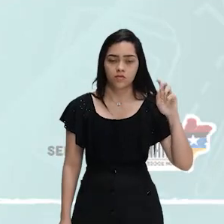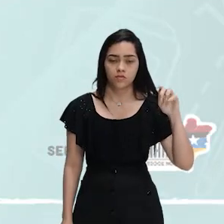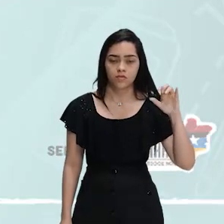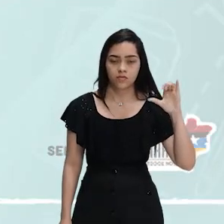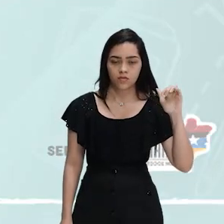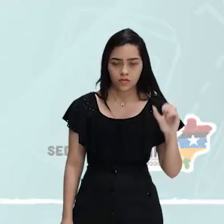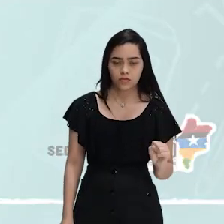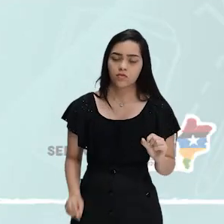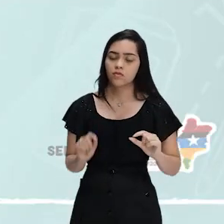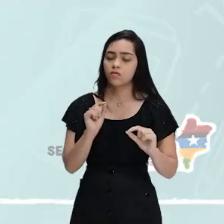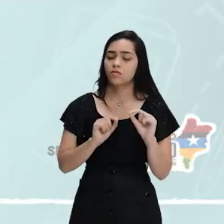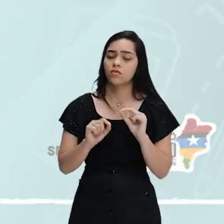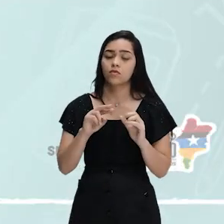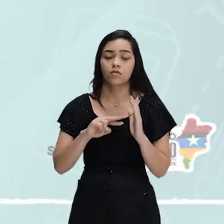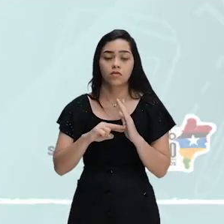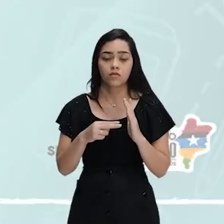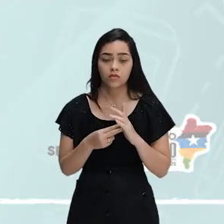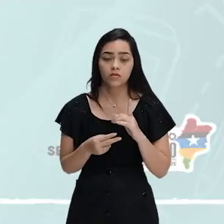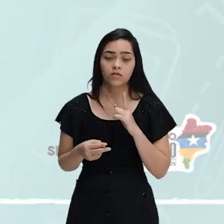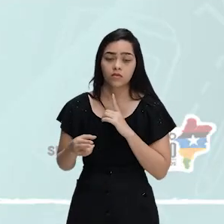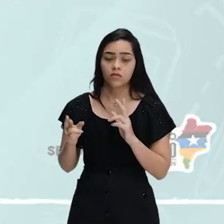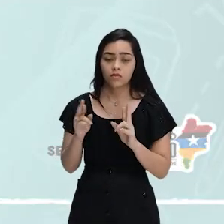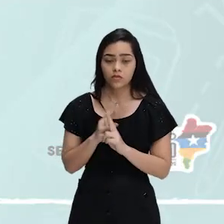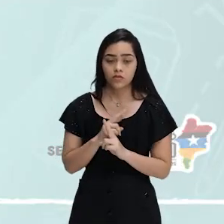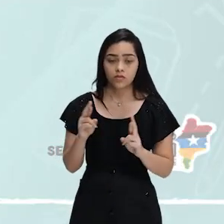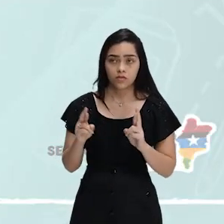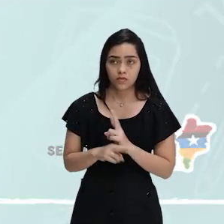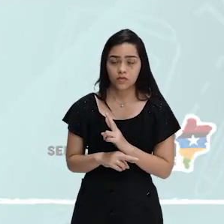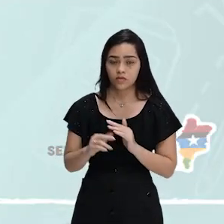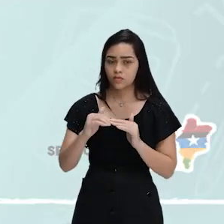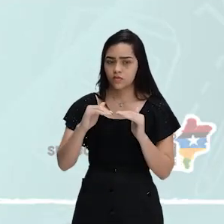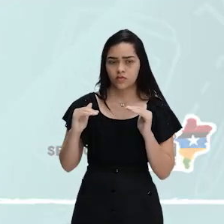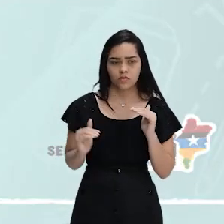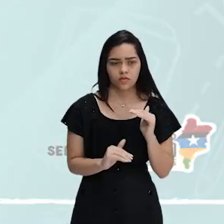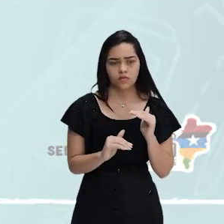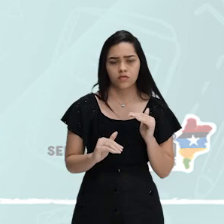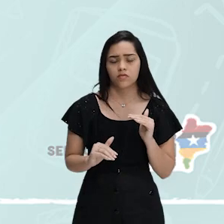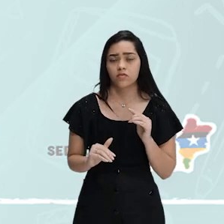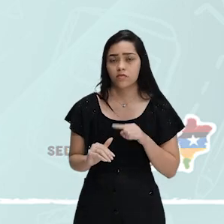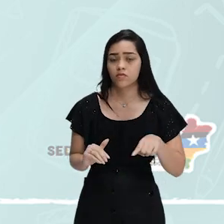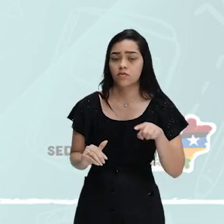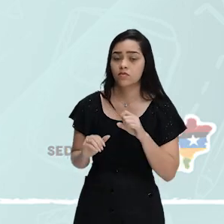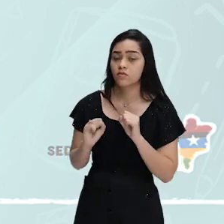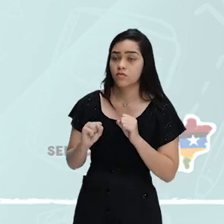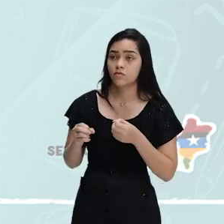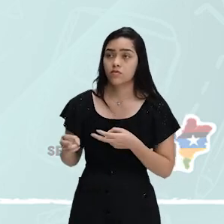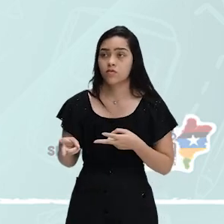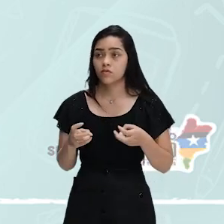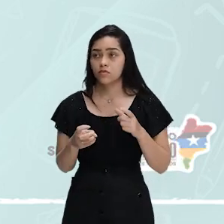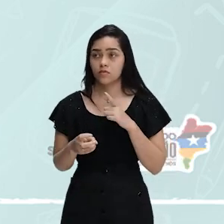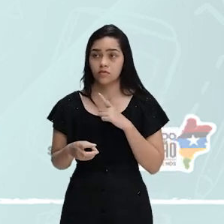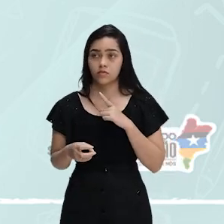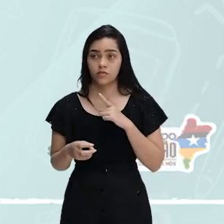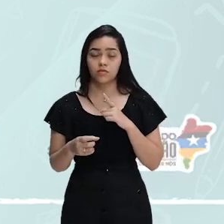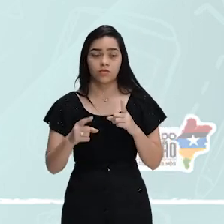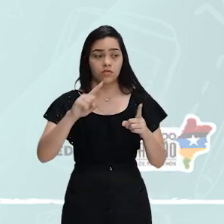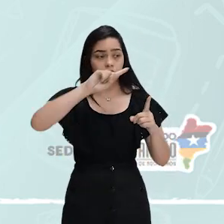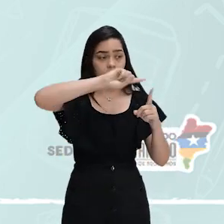Então, no parasitismo, é uma relação que é desarmônica. Como vocês podem perceber, um indivíduo vai